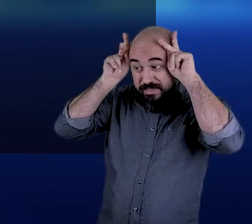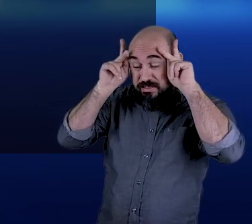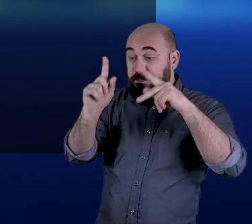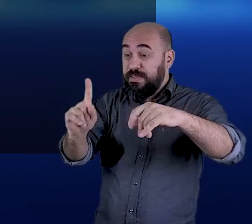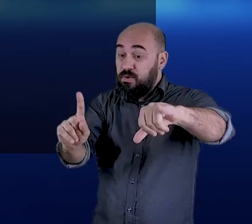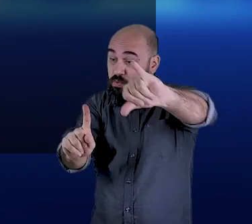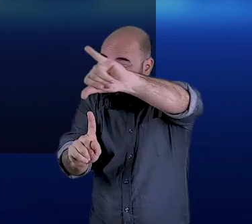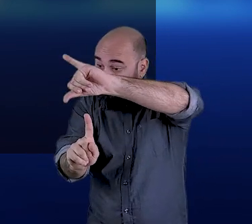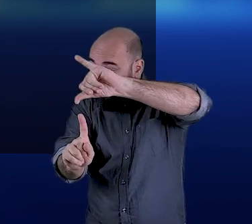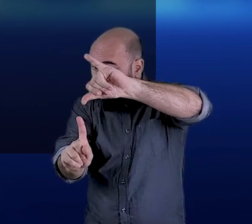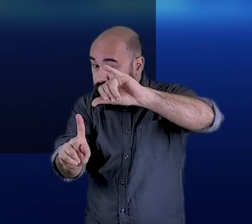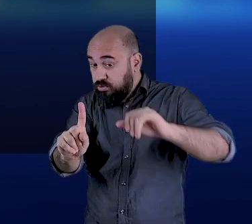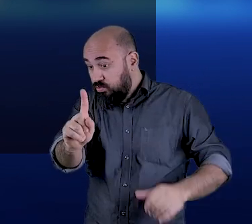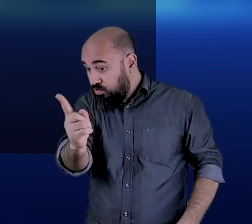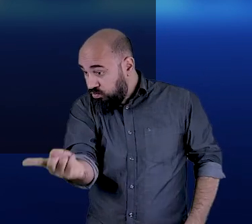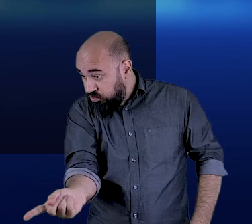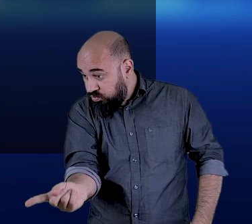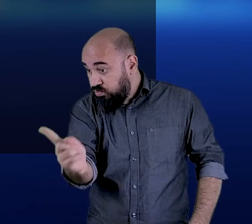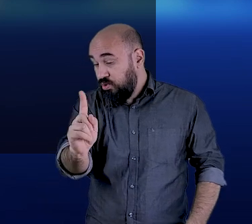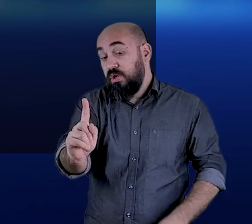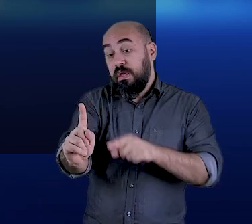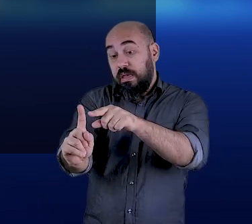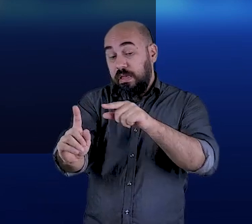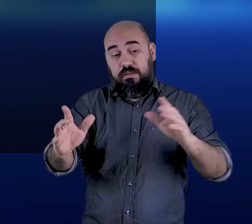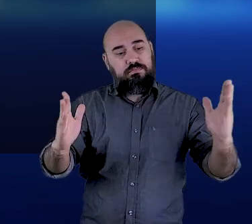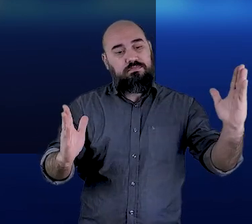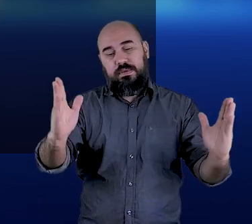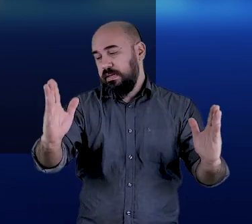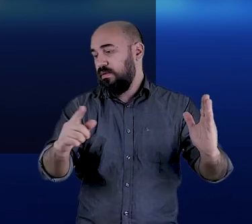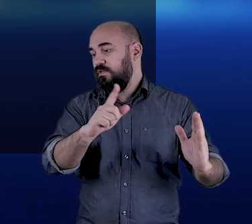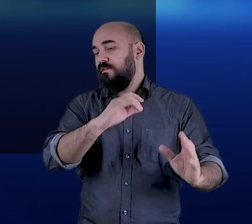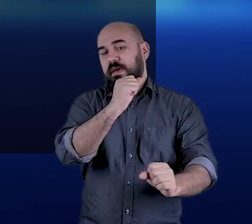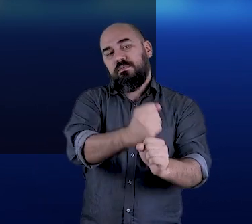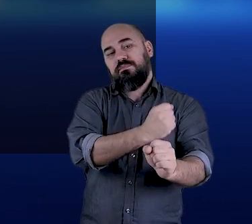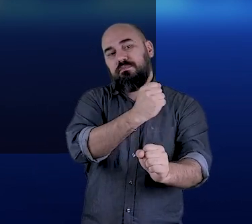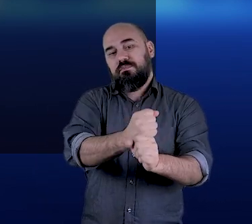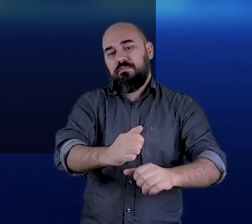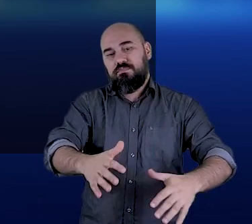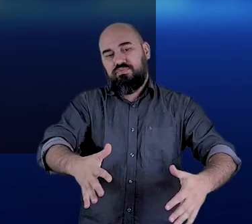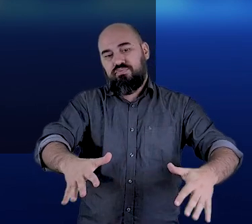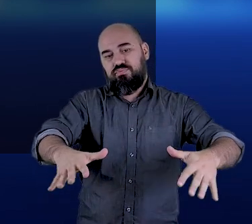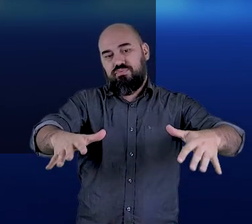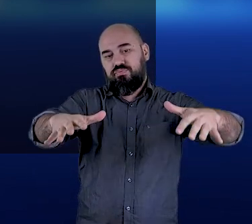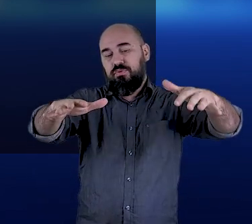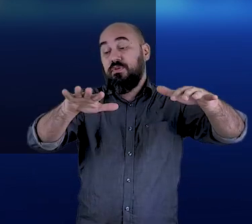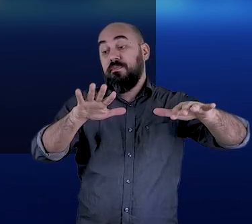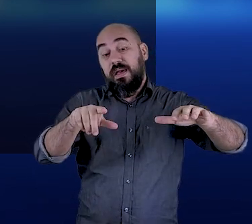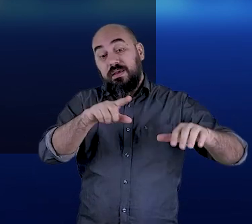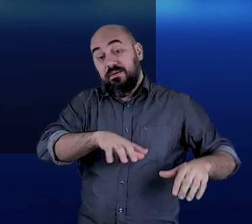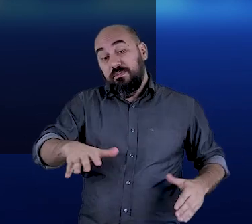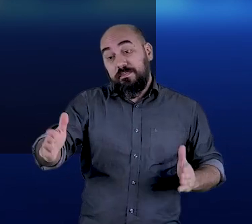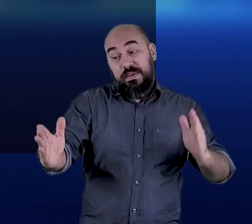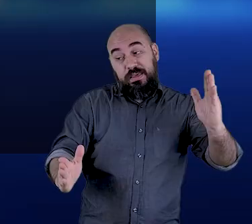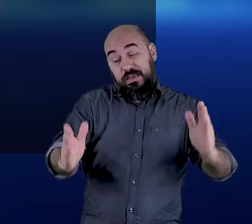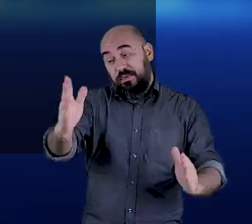62 semanas as Praças e as circunvações se reinificarão Mas em tempos angustiosos